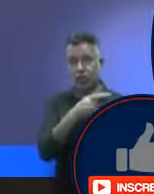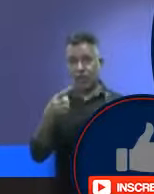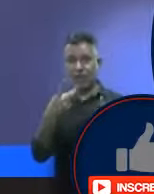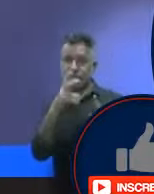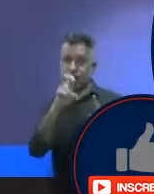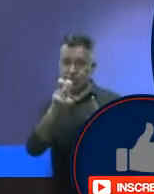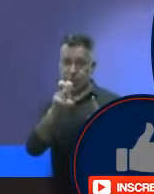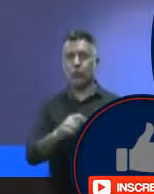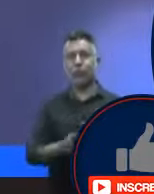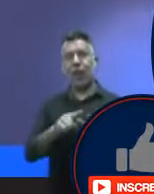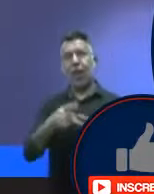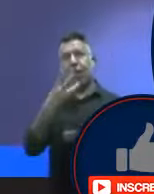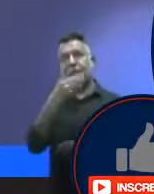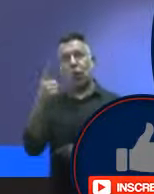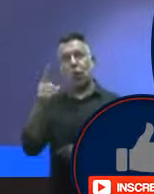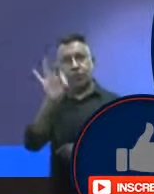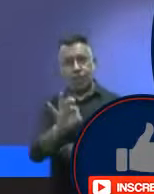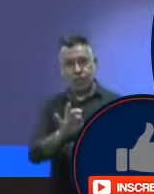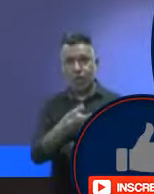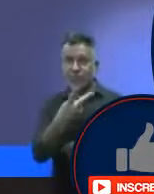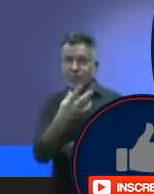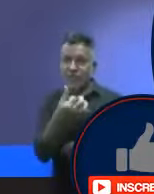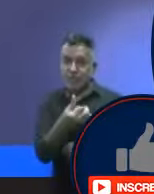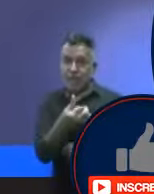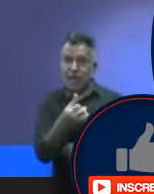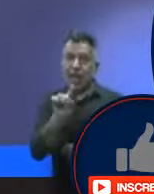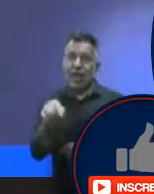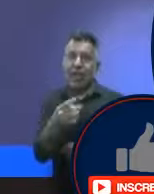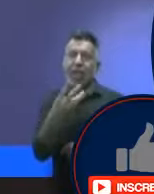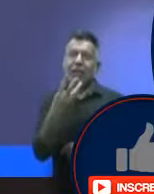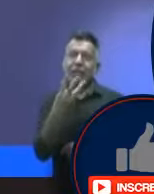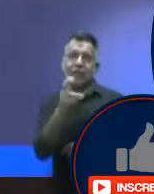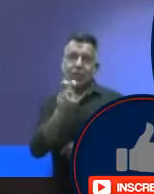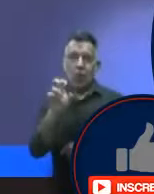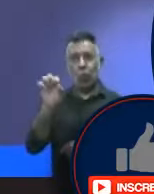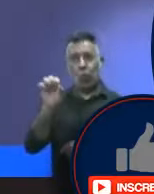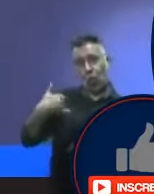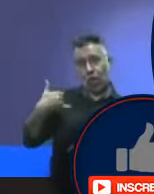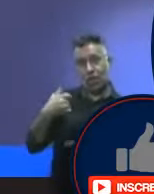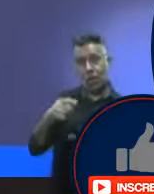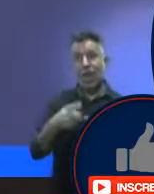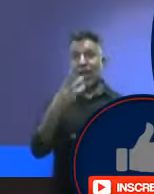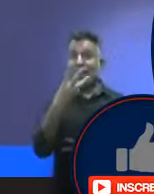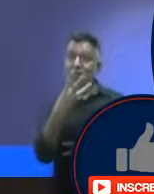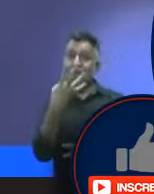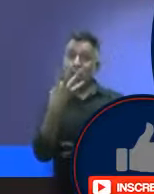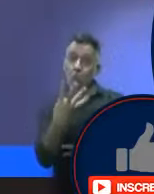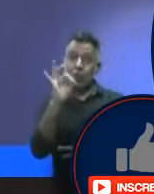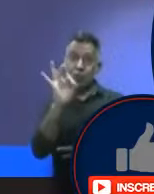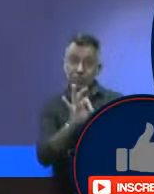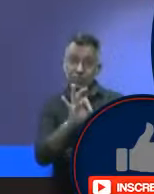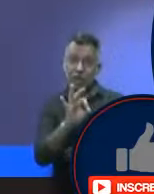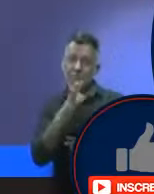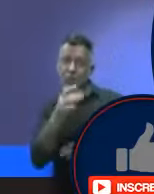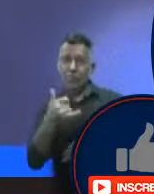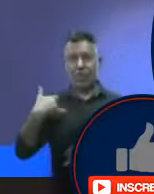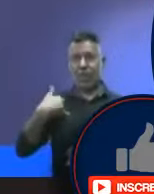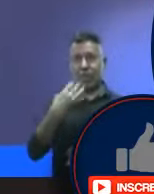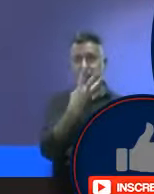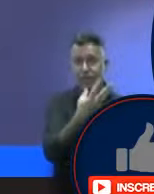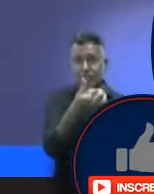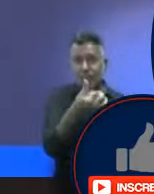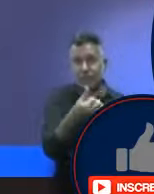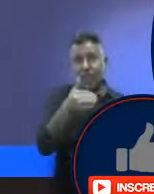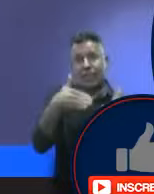anos, 31% de 26 a 35 anos e 34% entre 36